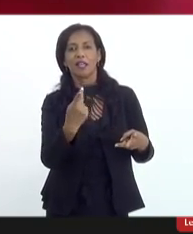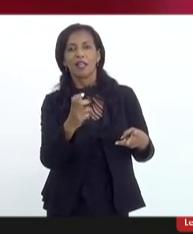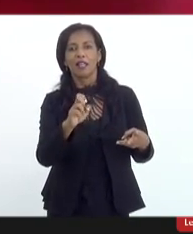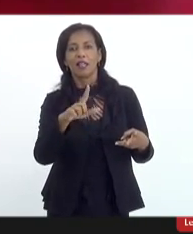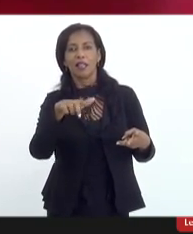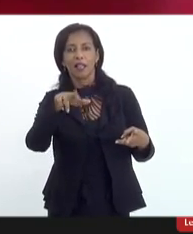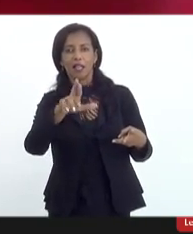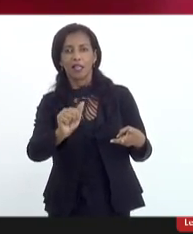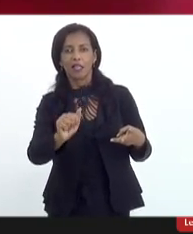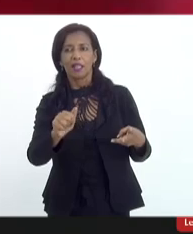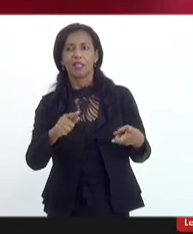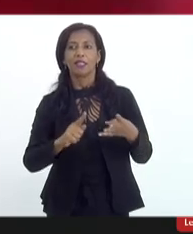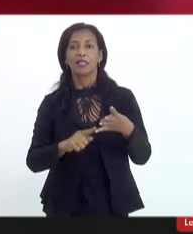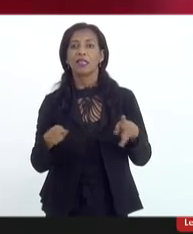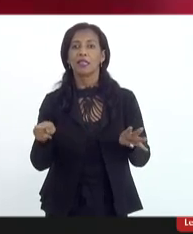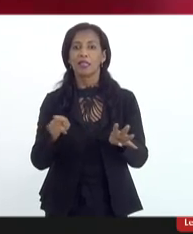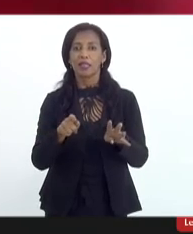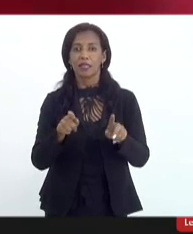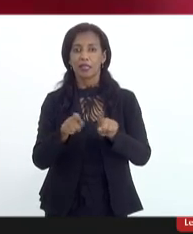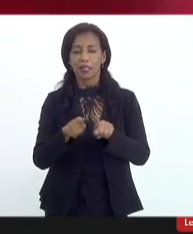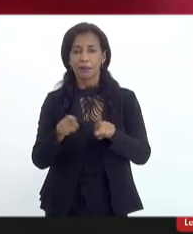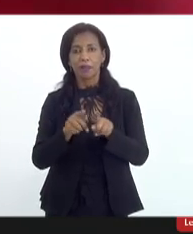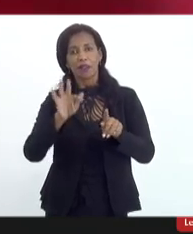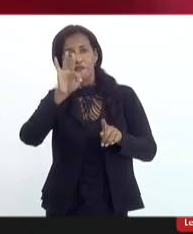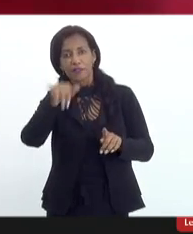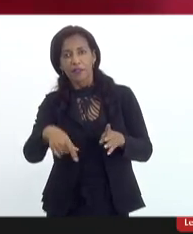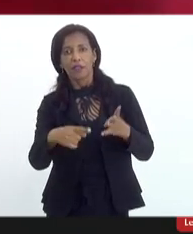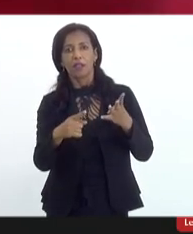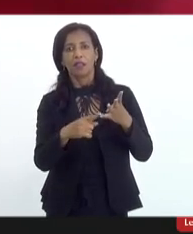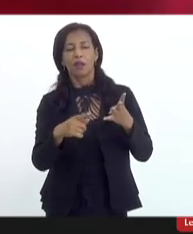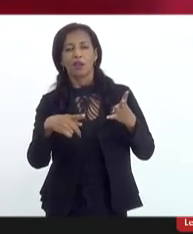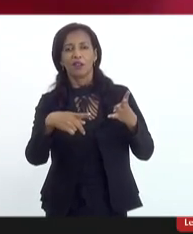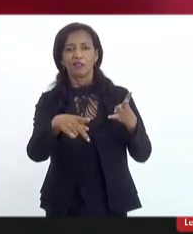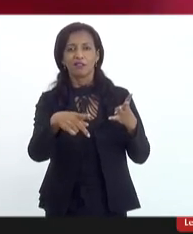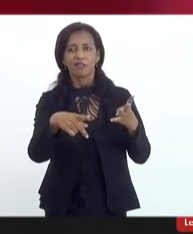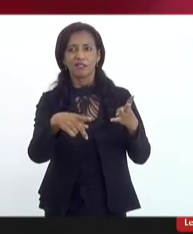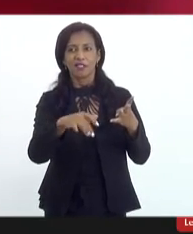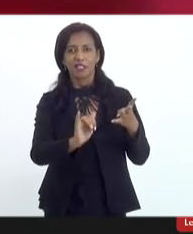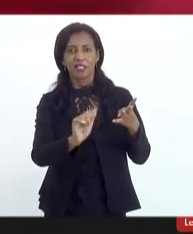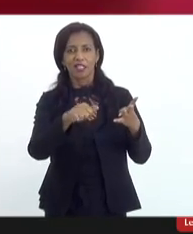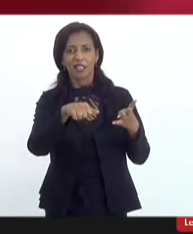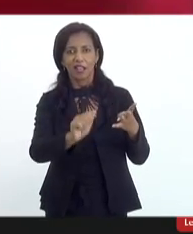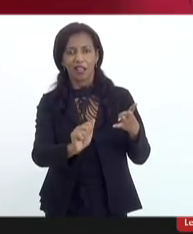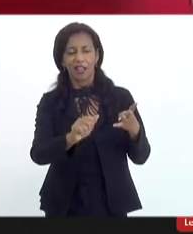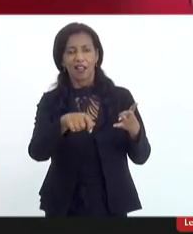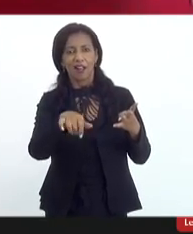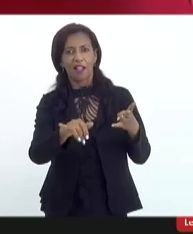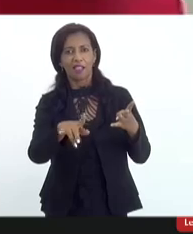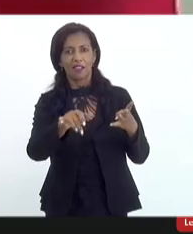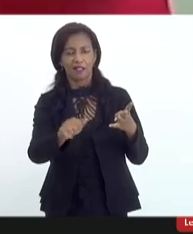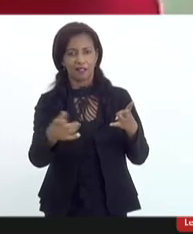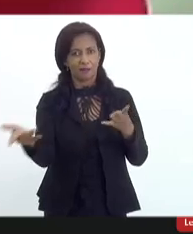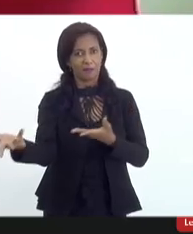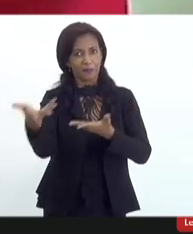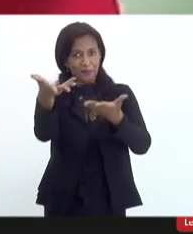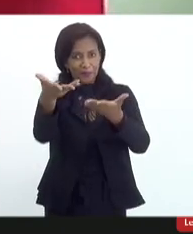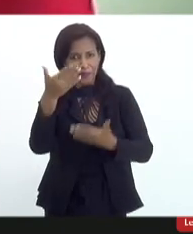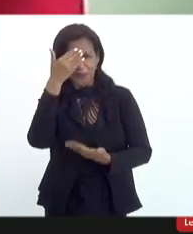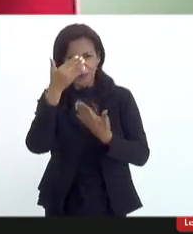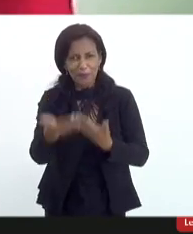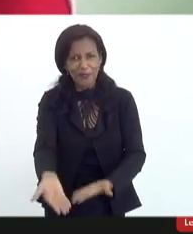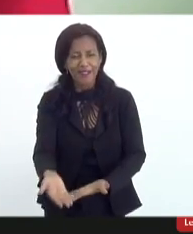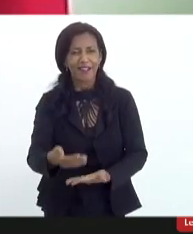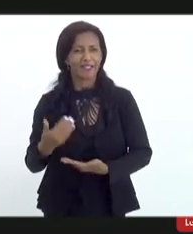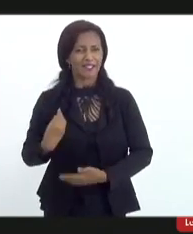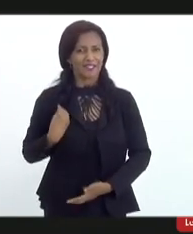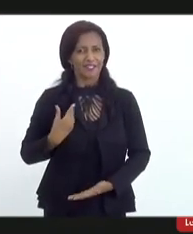Teodoro e também, ao final, a senhora e a Adriana Dinanã. Professor Márcio de Jagum, muito obrigada pela